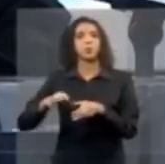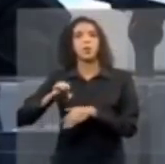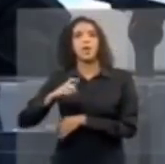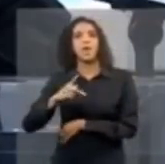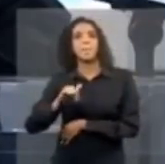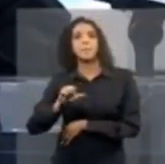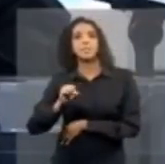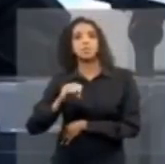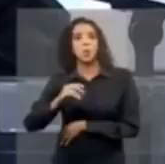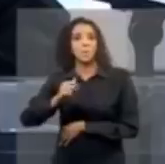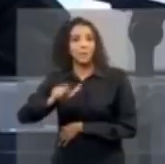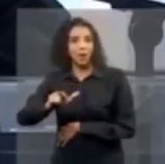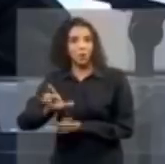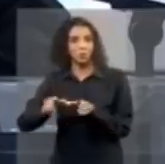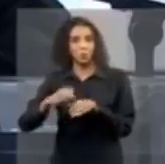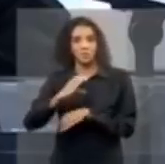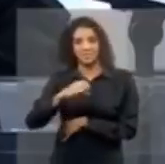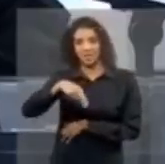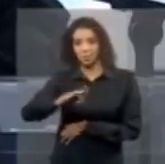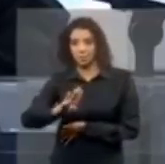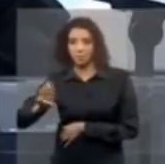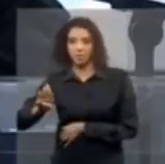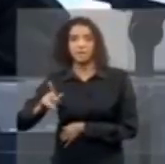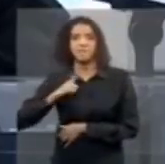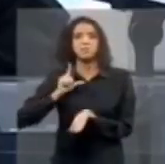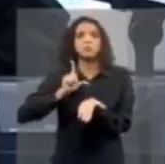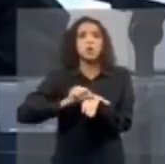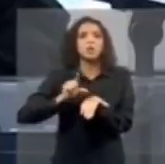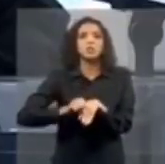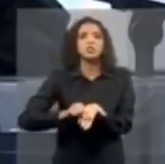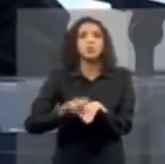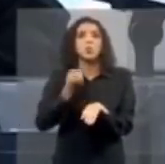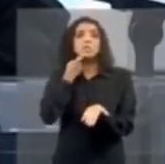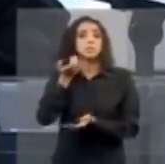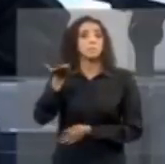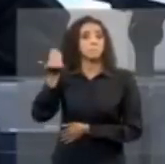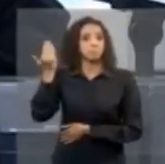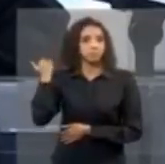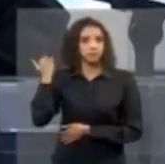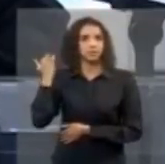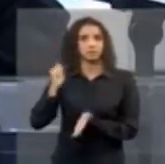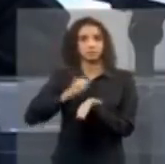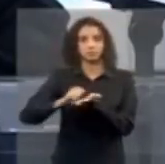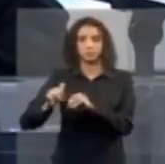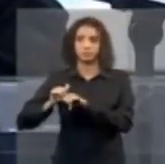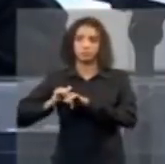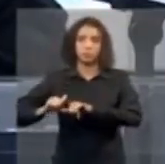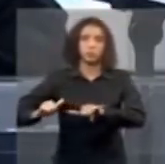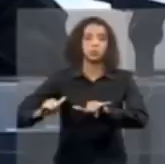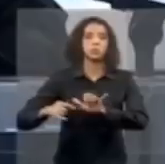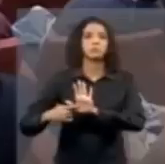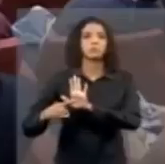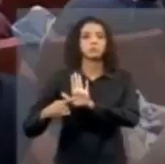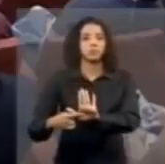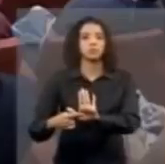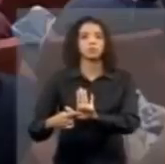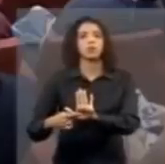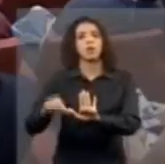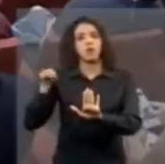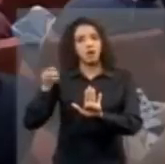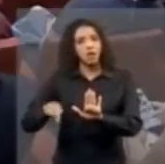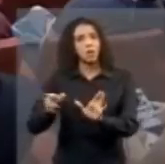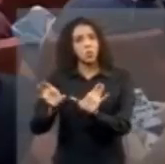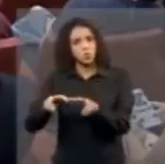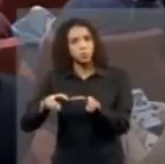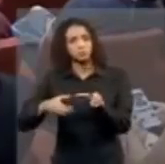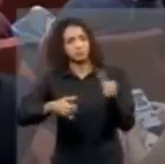Pastoral Familiar da CNBB, em artigo publicado na última sexta-feira, analisou os